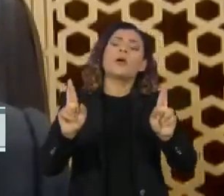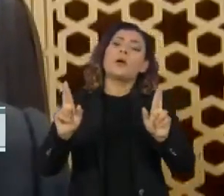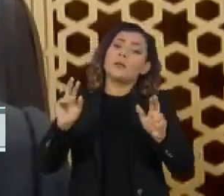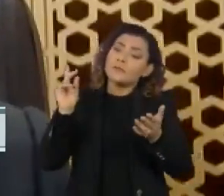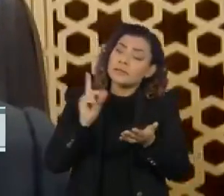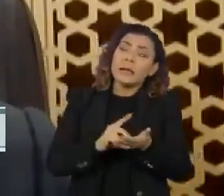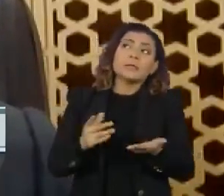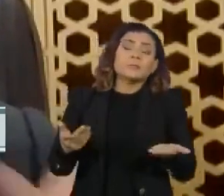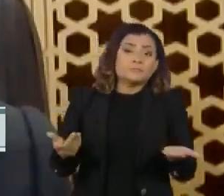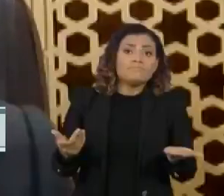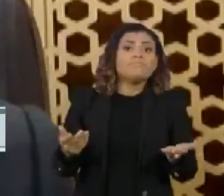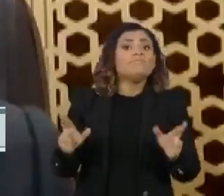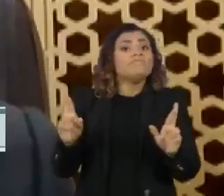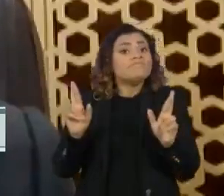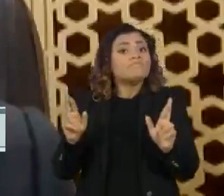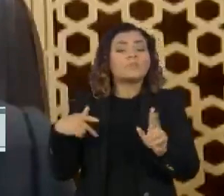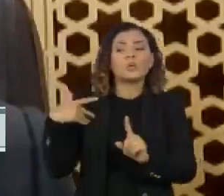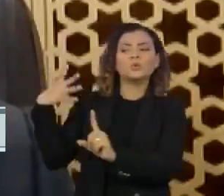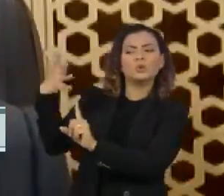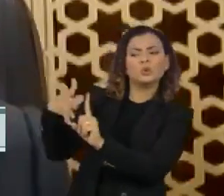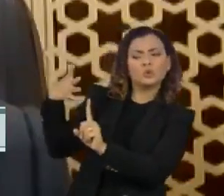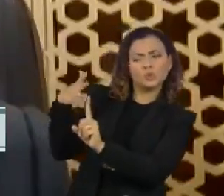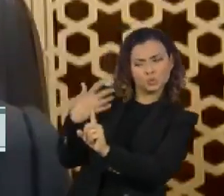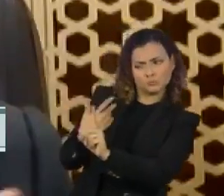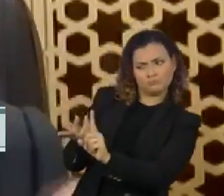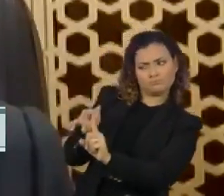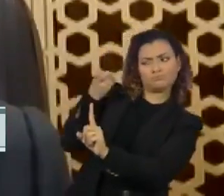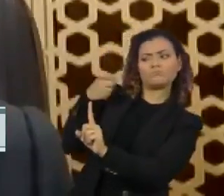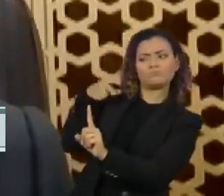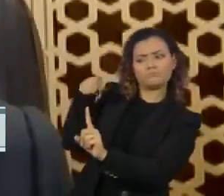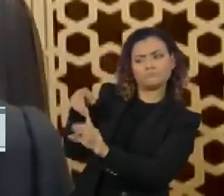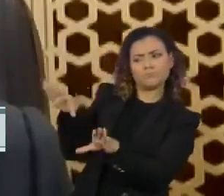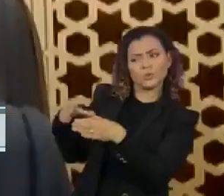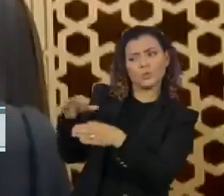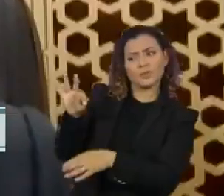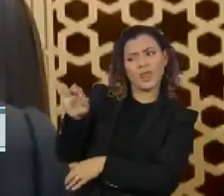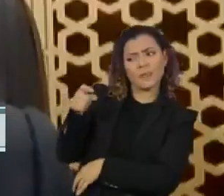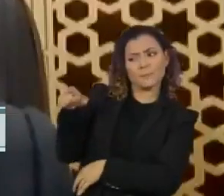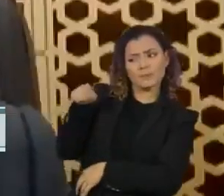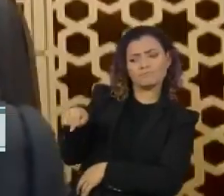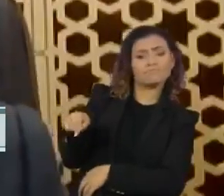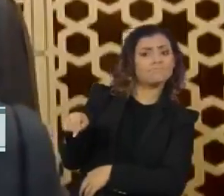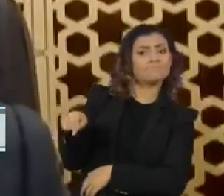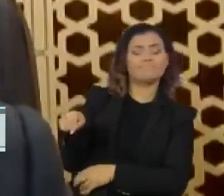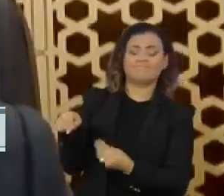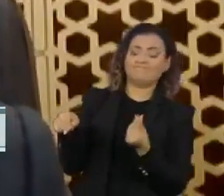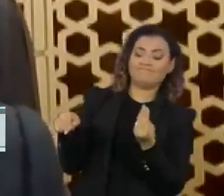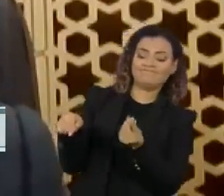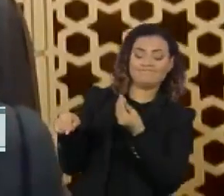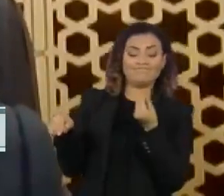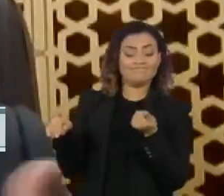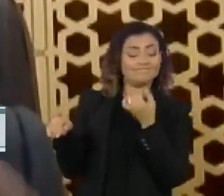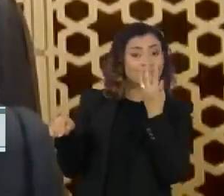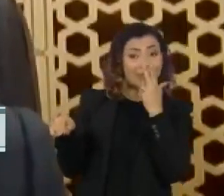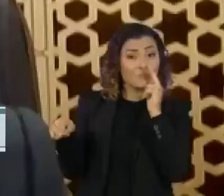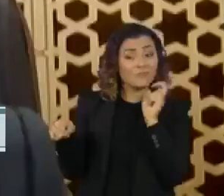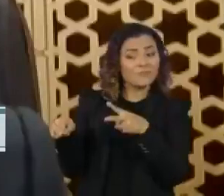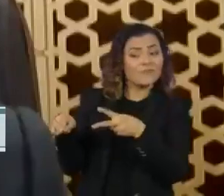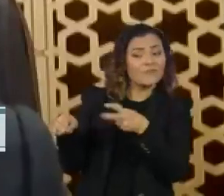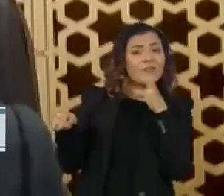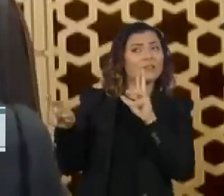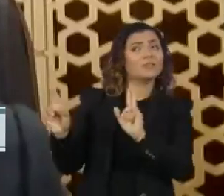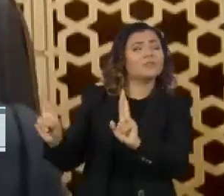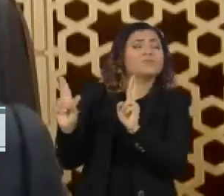julgar assim, os discursos, julgar as falas das pessoas, a gente tem que ver ações. O que a gente quer ver, a gente espera ver,